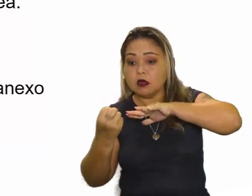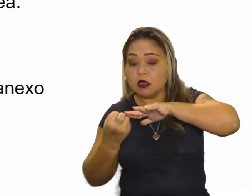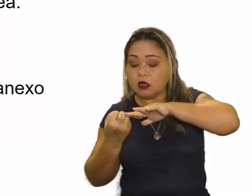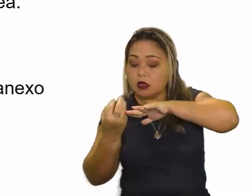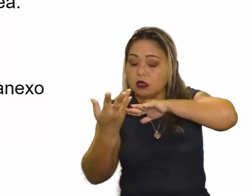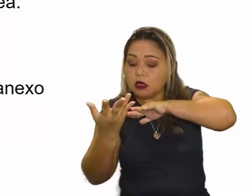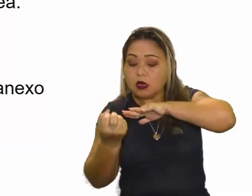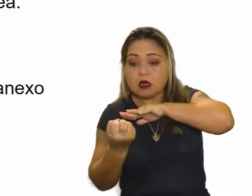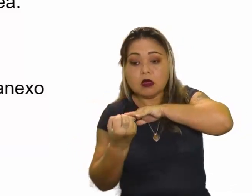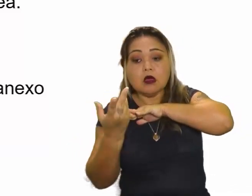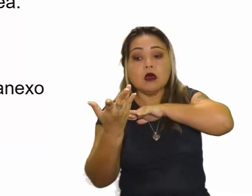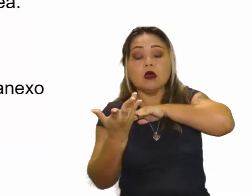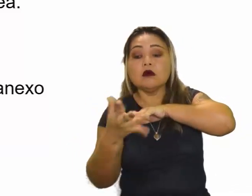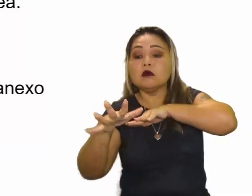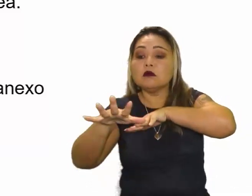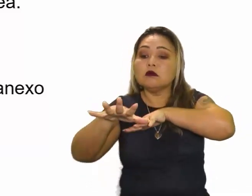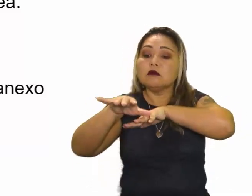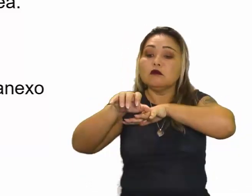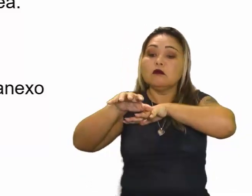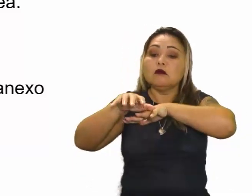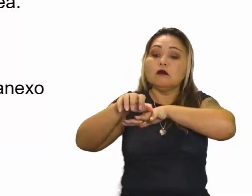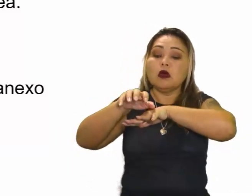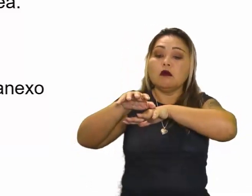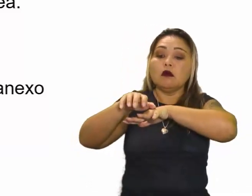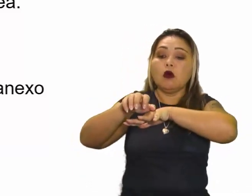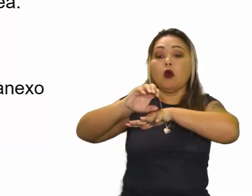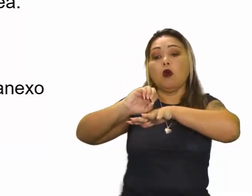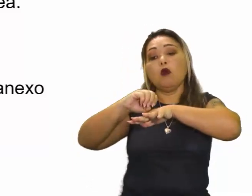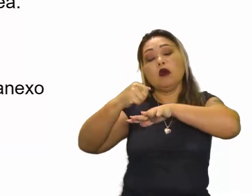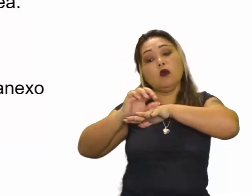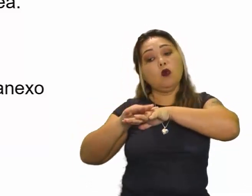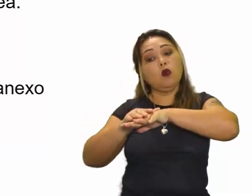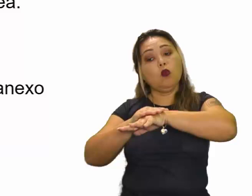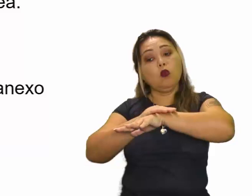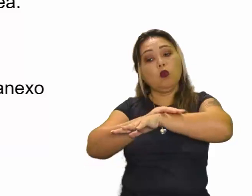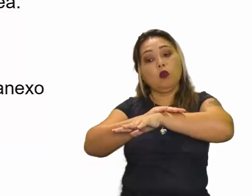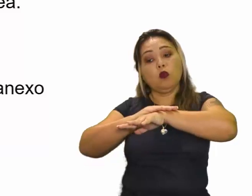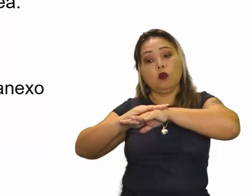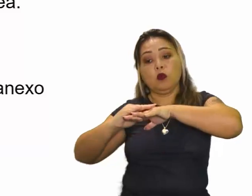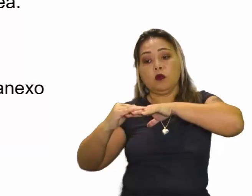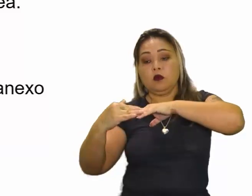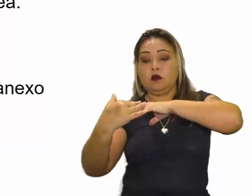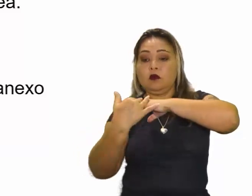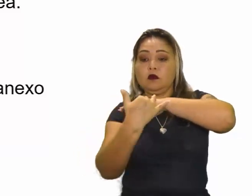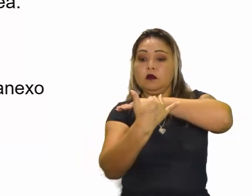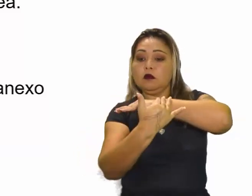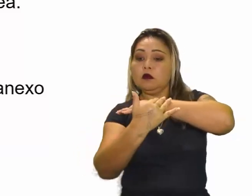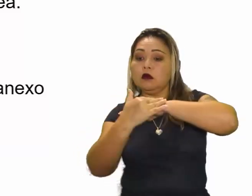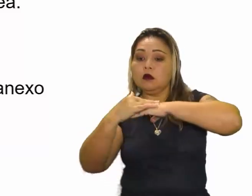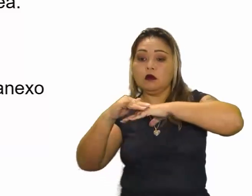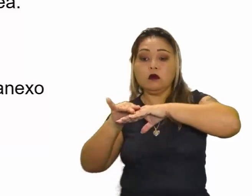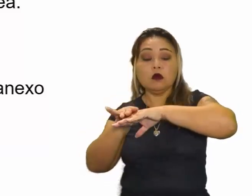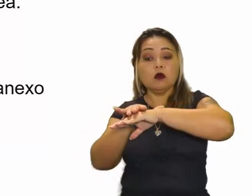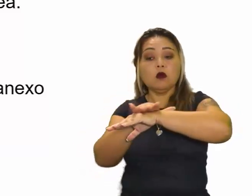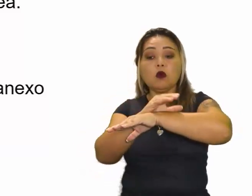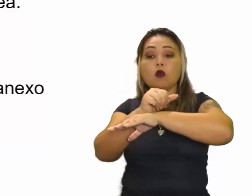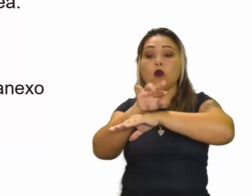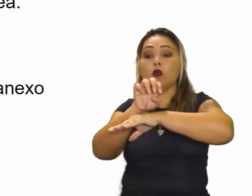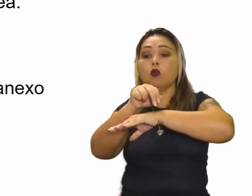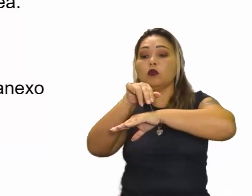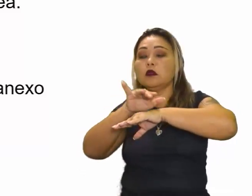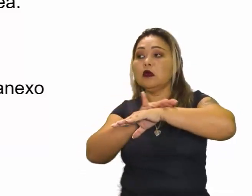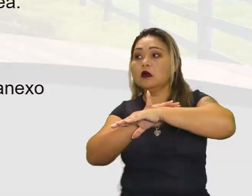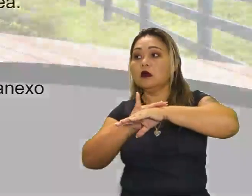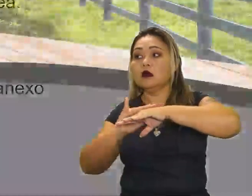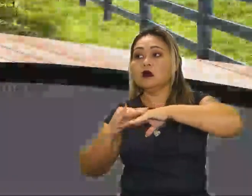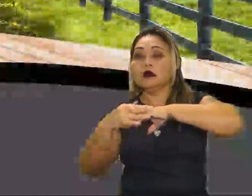e também o que? Respiração pulmonar e também epidérmica, né? Que é cutânea aqui pro